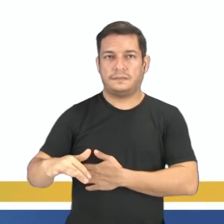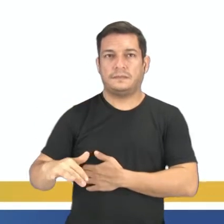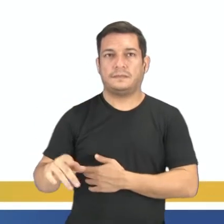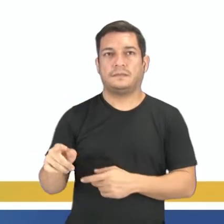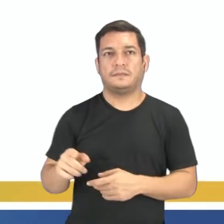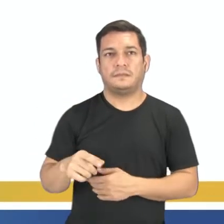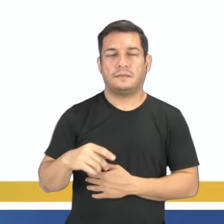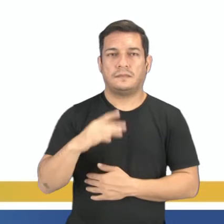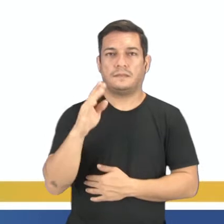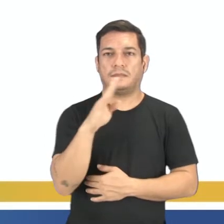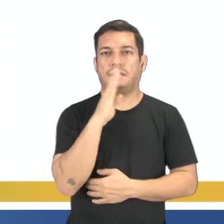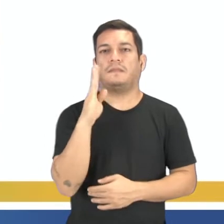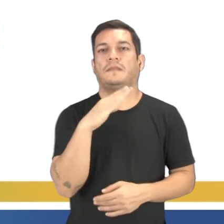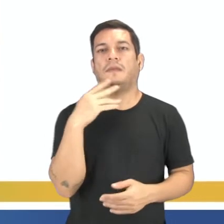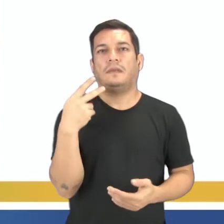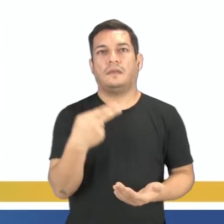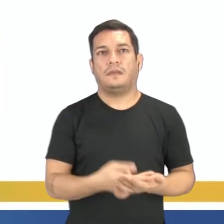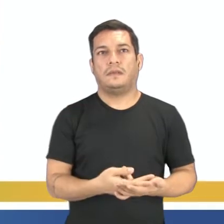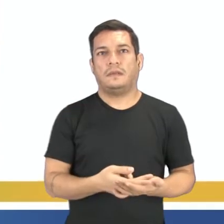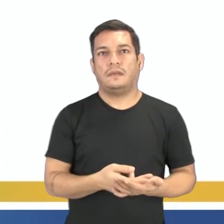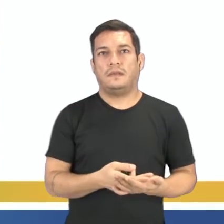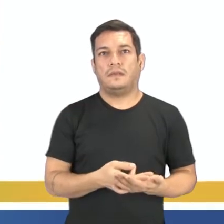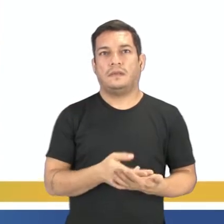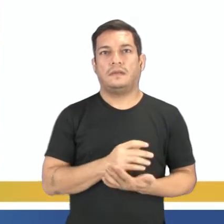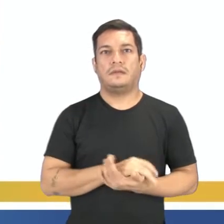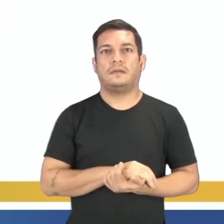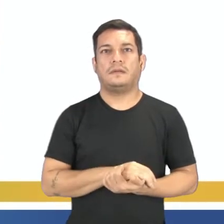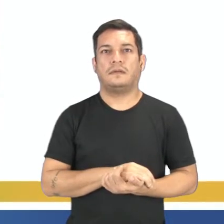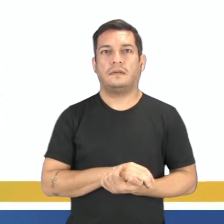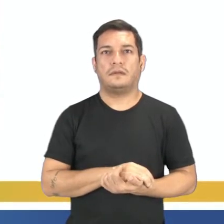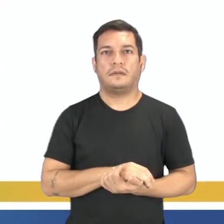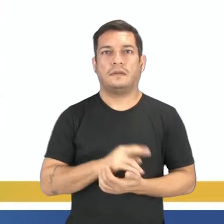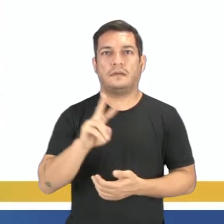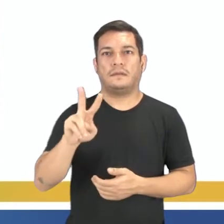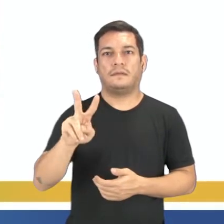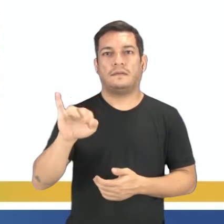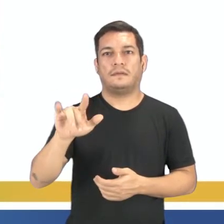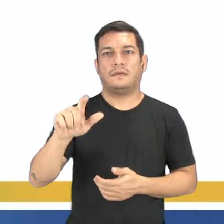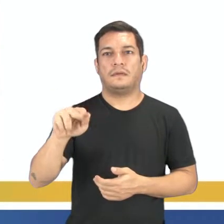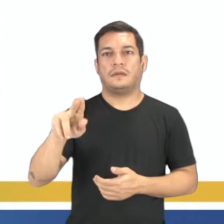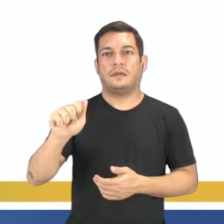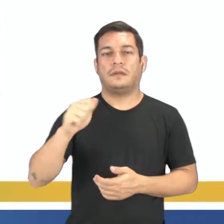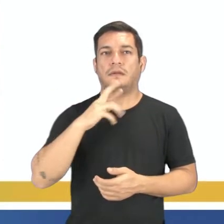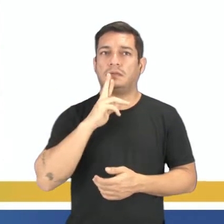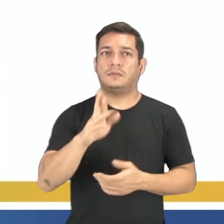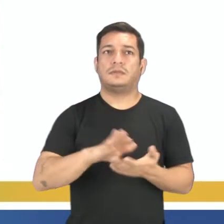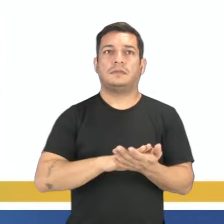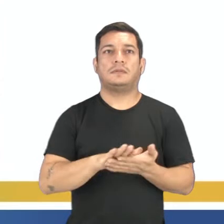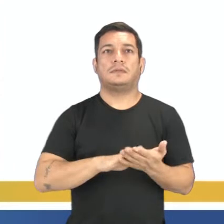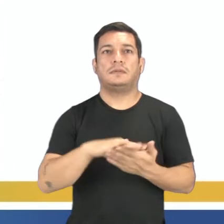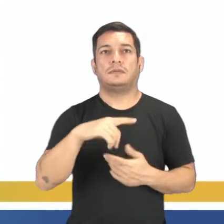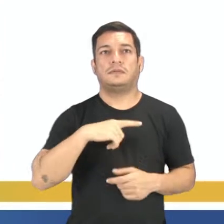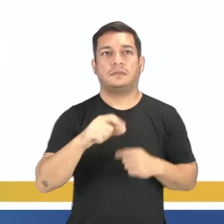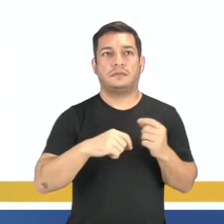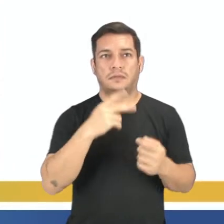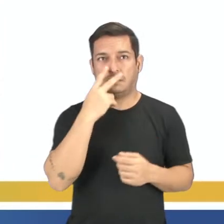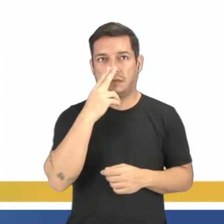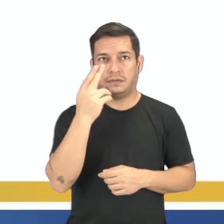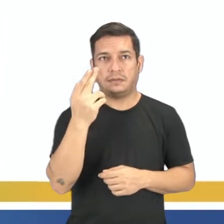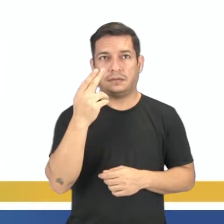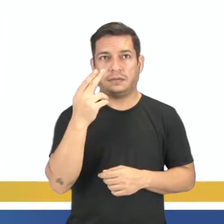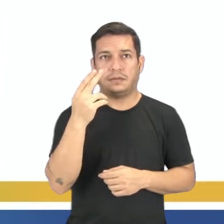acaba caindo ali morto no chão. Então, Vilela não lhe respondeu, tinha as feições